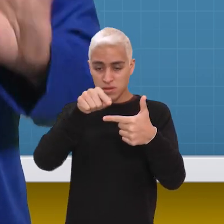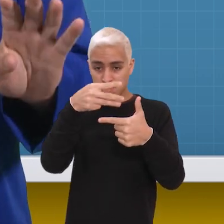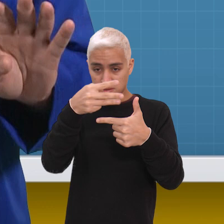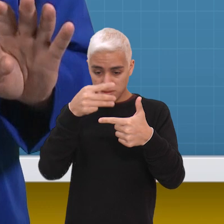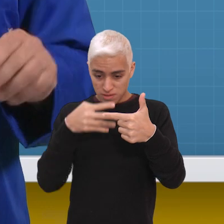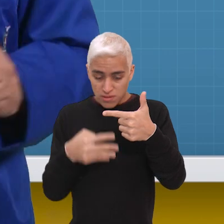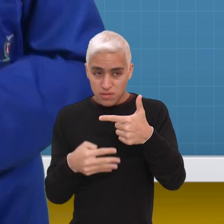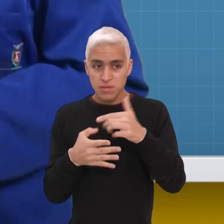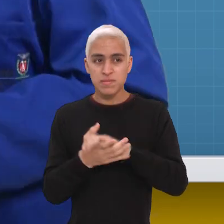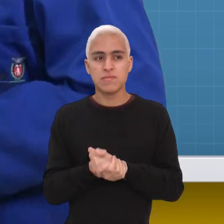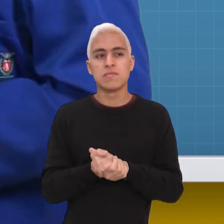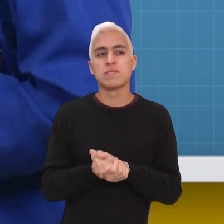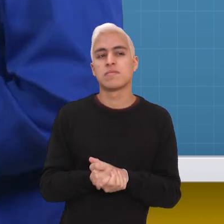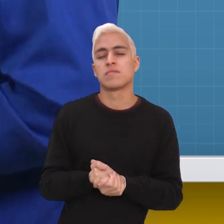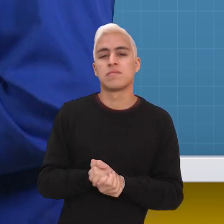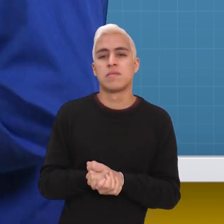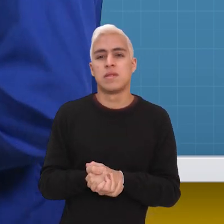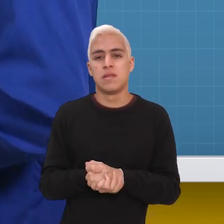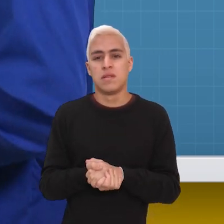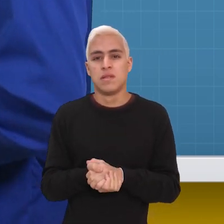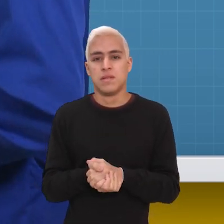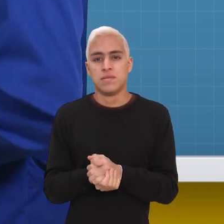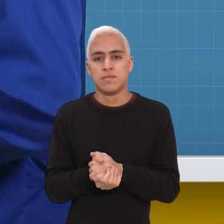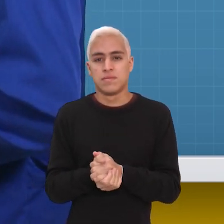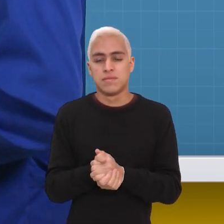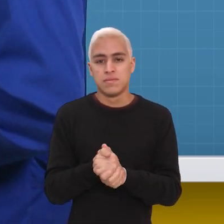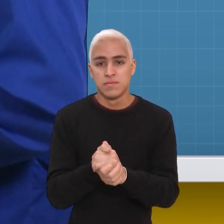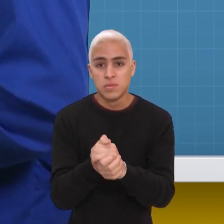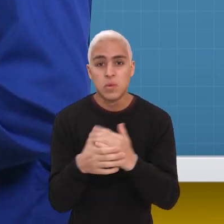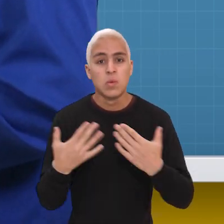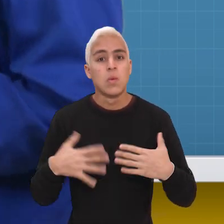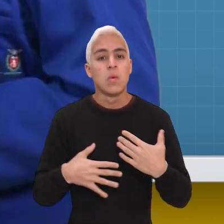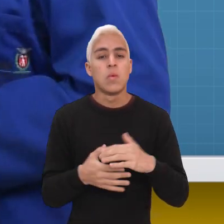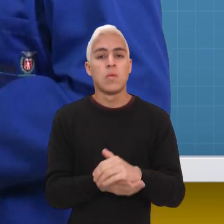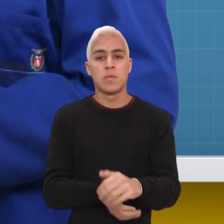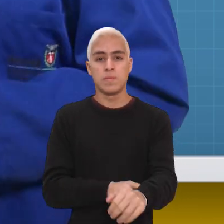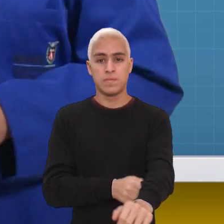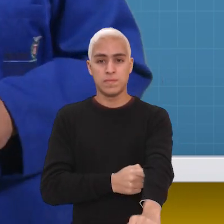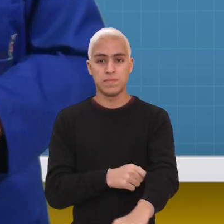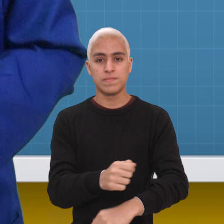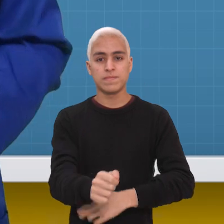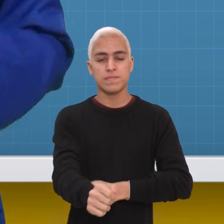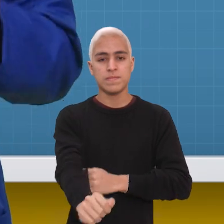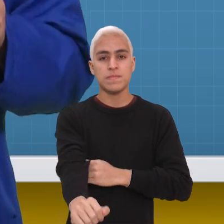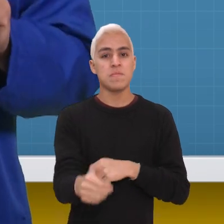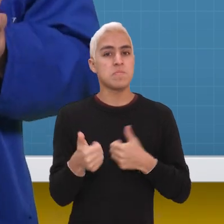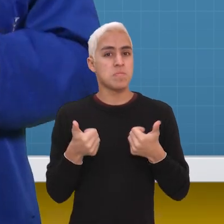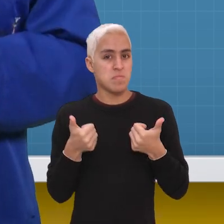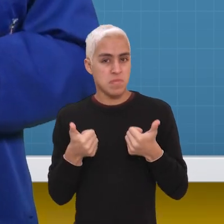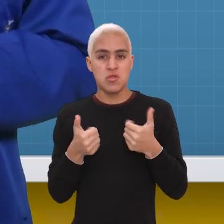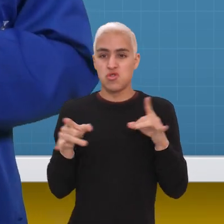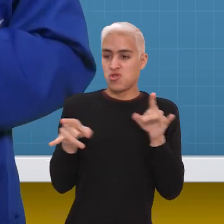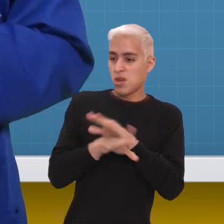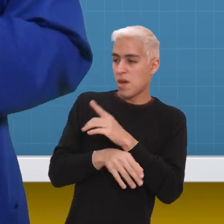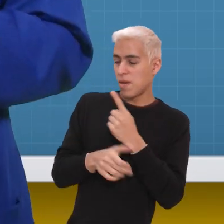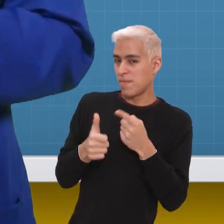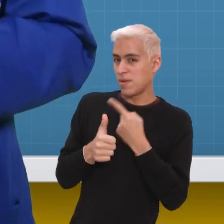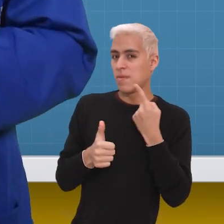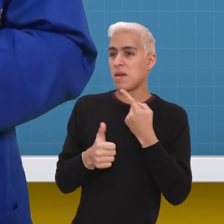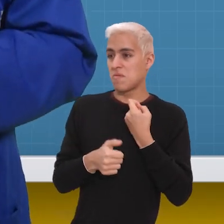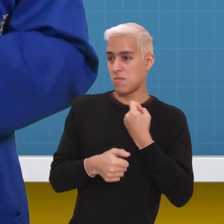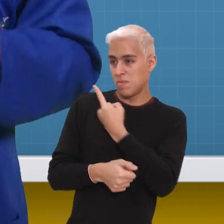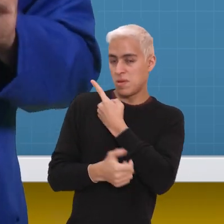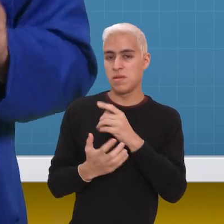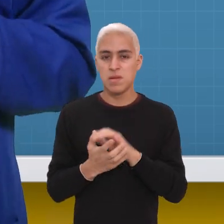dá 4. Senhor Giz, coloque 4 logo abaixo do 3 ali na chave. Isso! Muito bem, já temos o